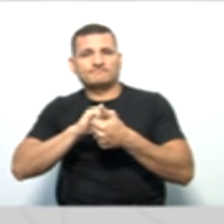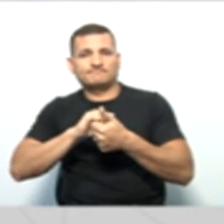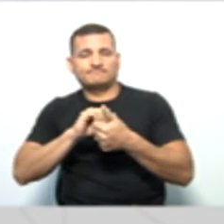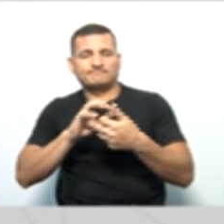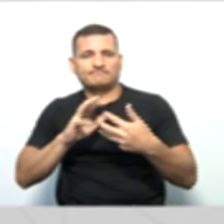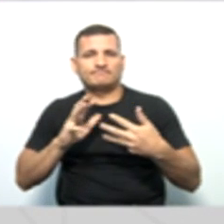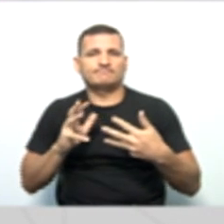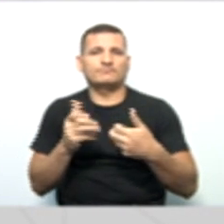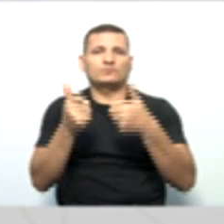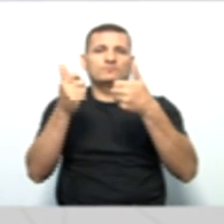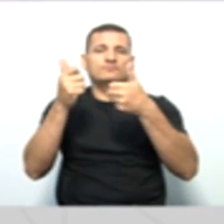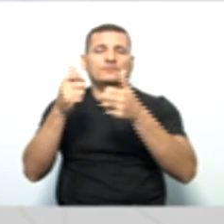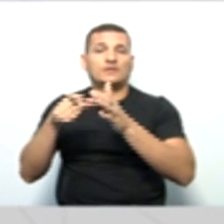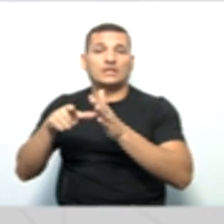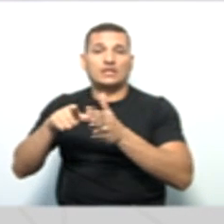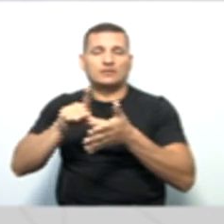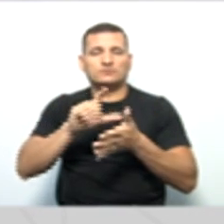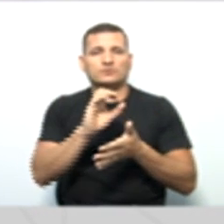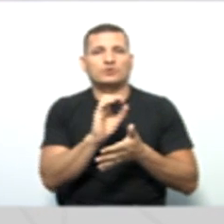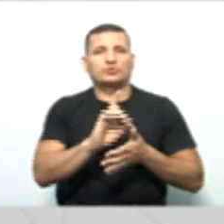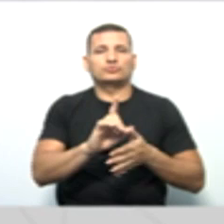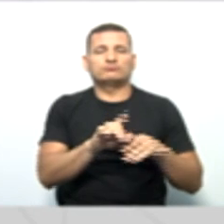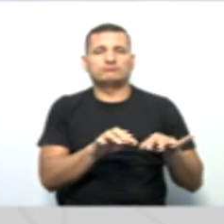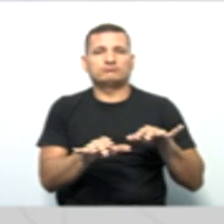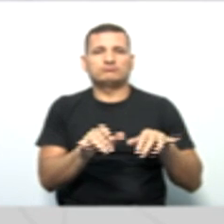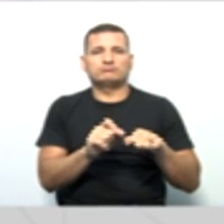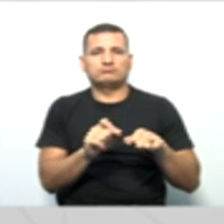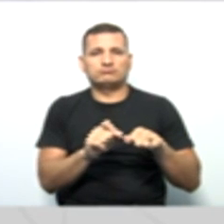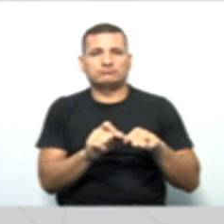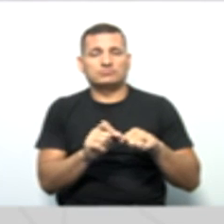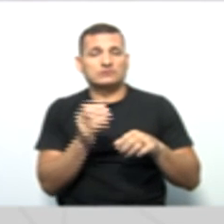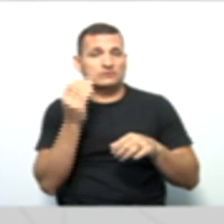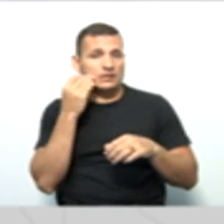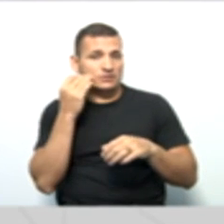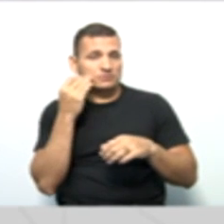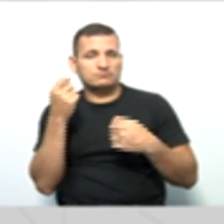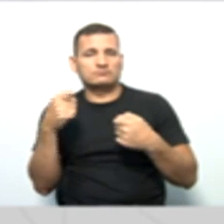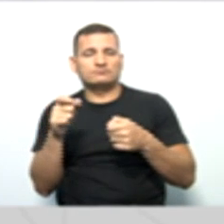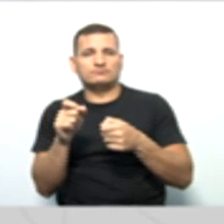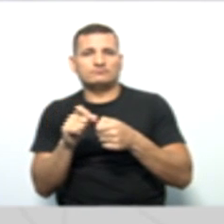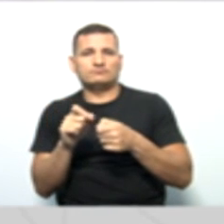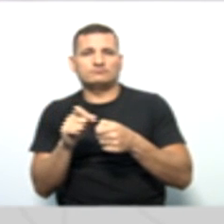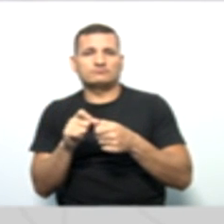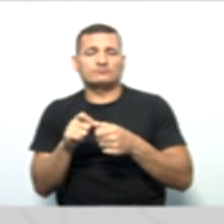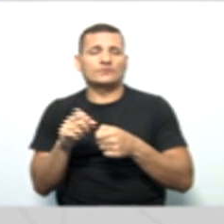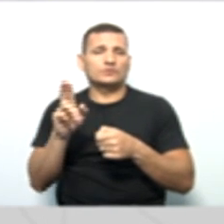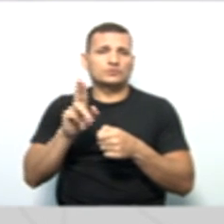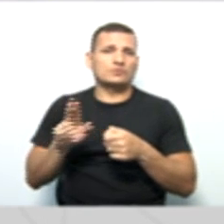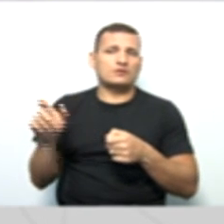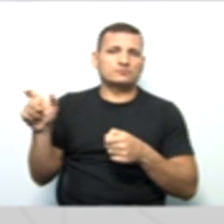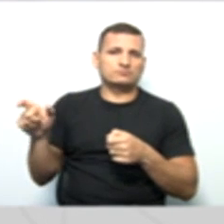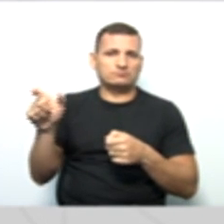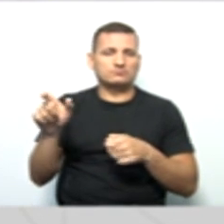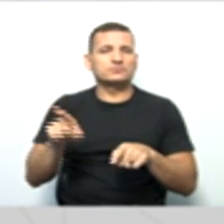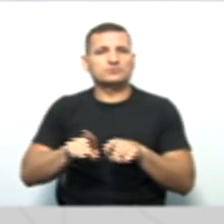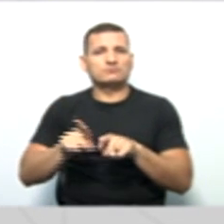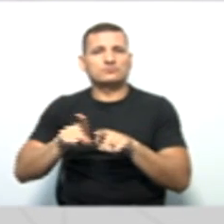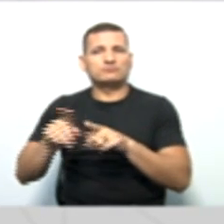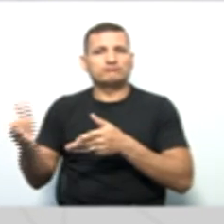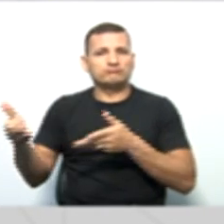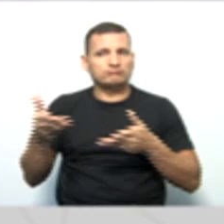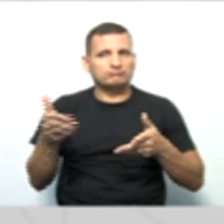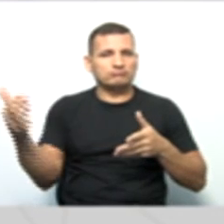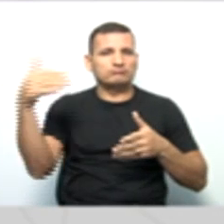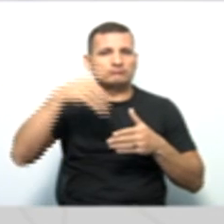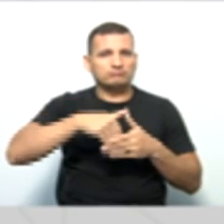aperfeiçoado antes que o código seja gerado. Testes sejam conduzidos e usuários finais sejam envolvidos, em grande